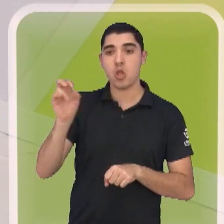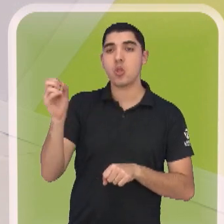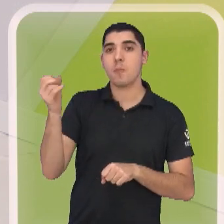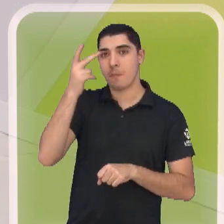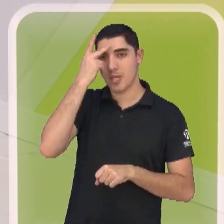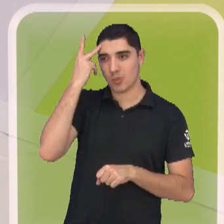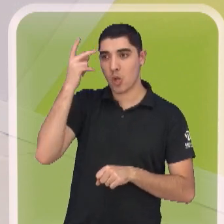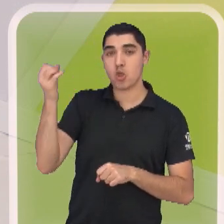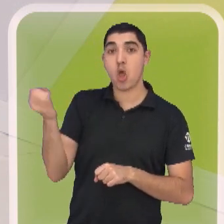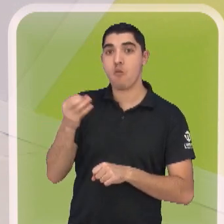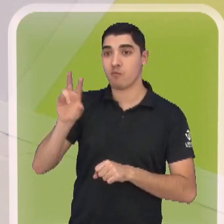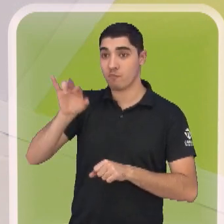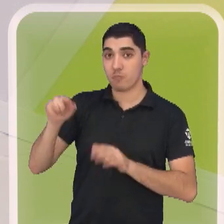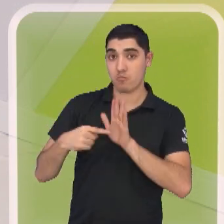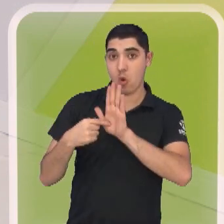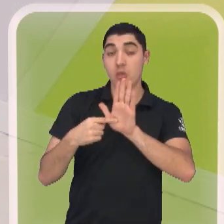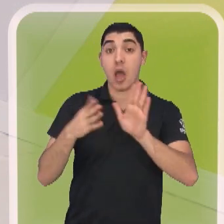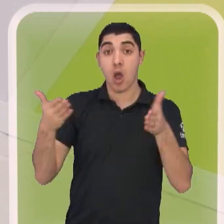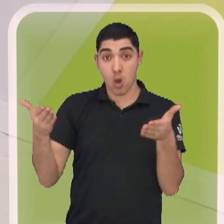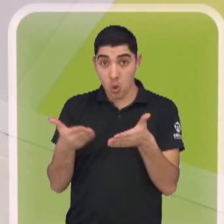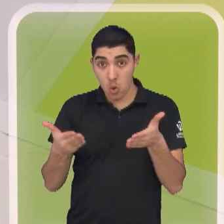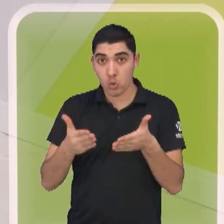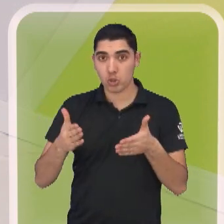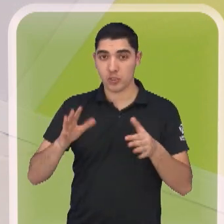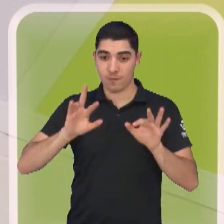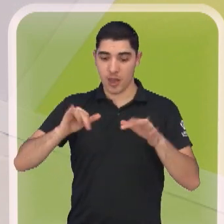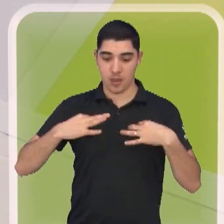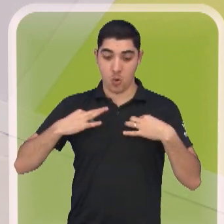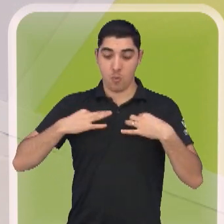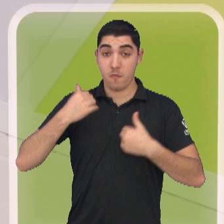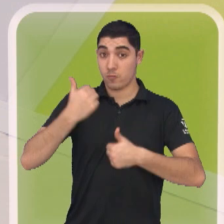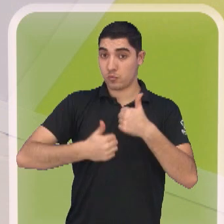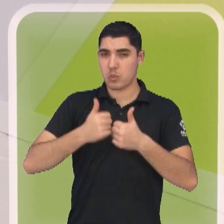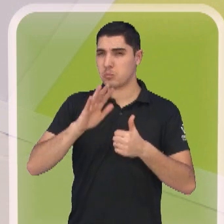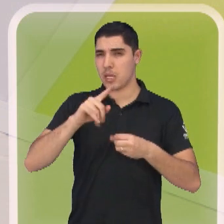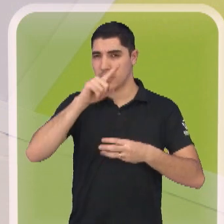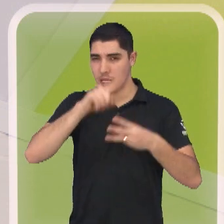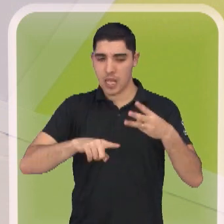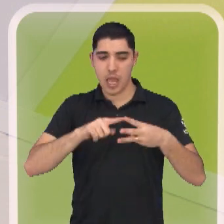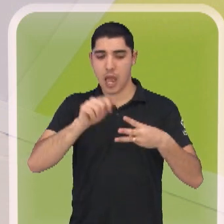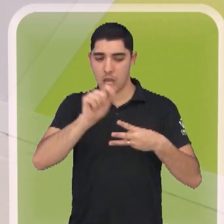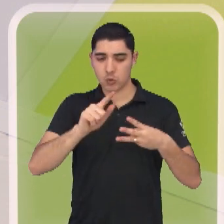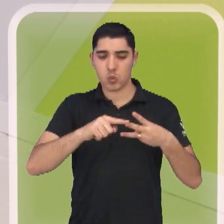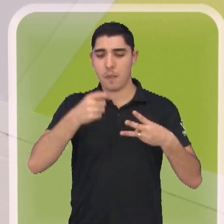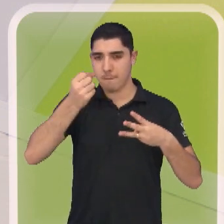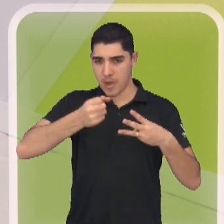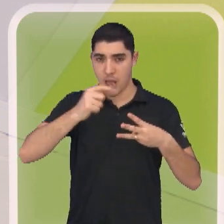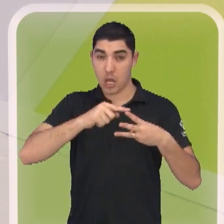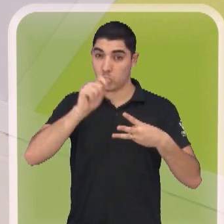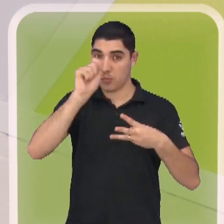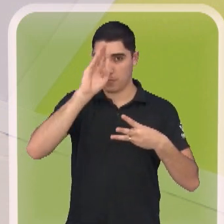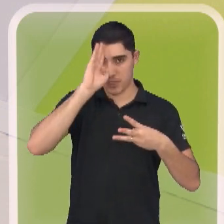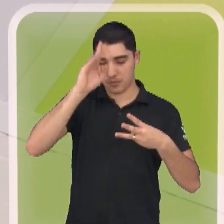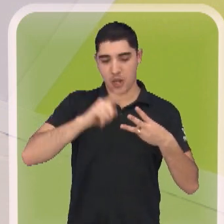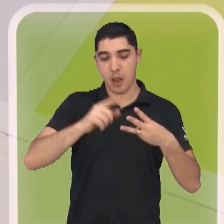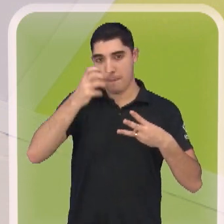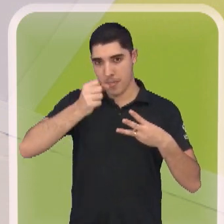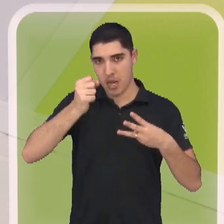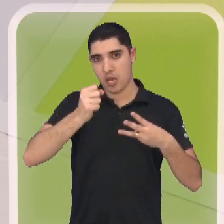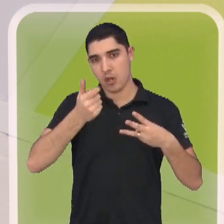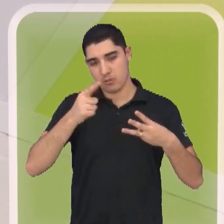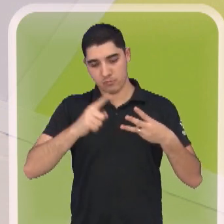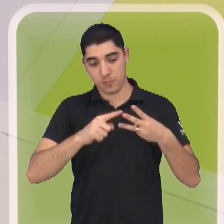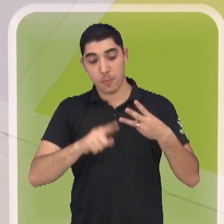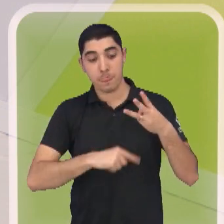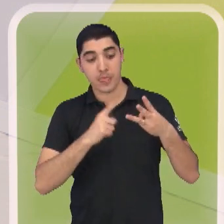hoje o que será apresentado de fato é a camisa de jogo provavelmente três modelos Azul a Branca Azul a principal a Branca a reserva e